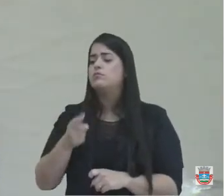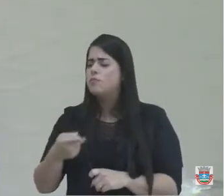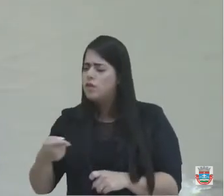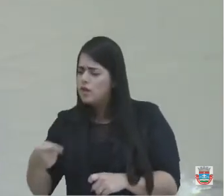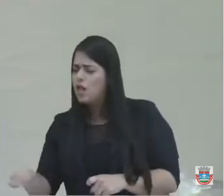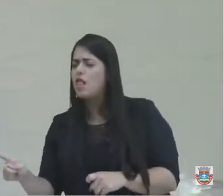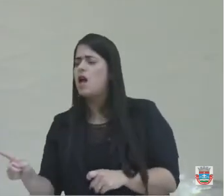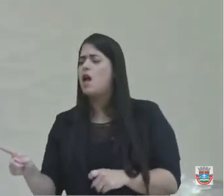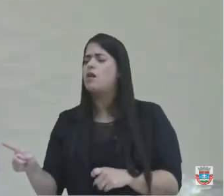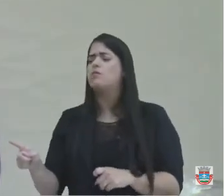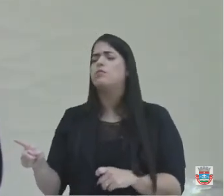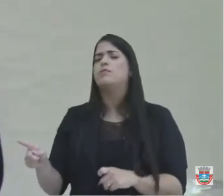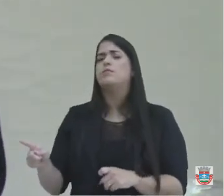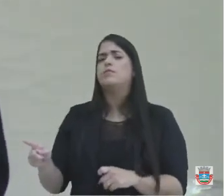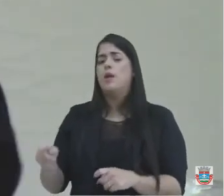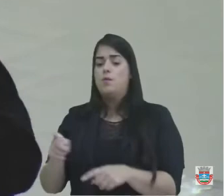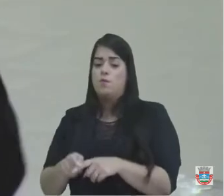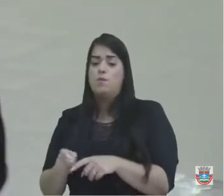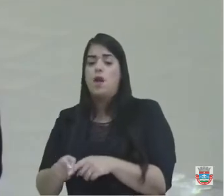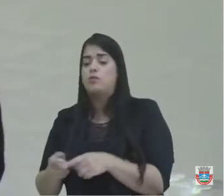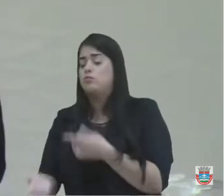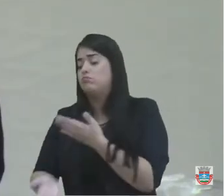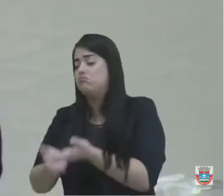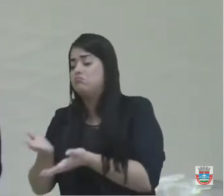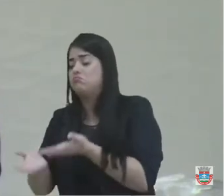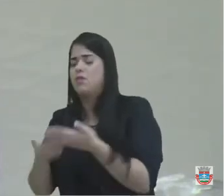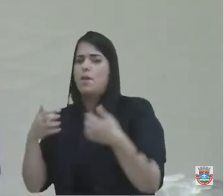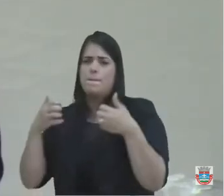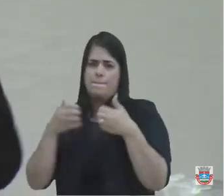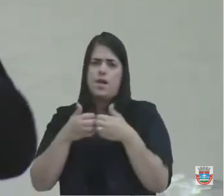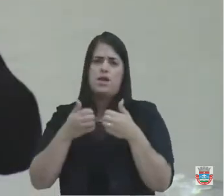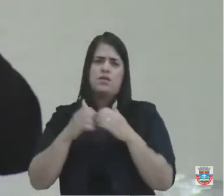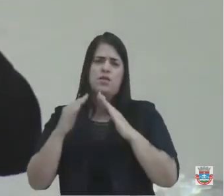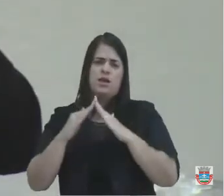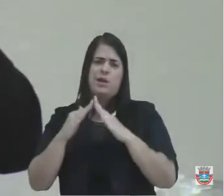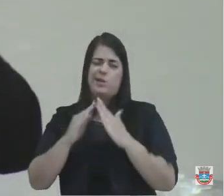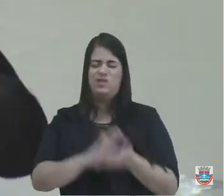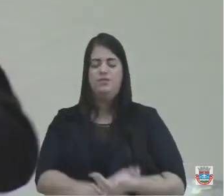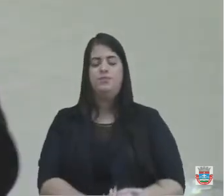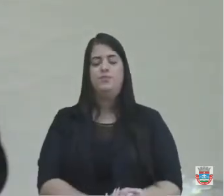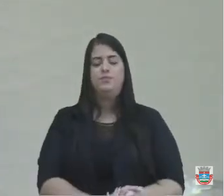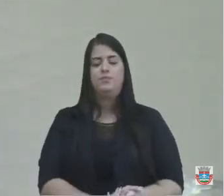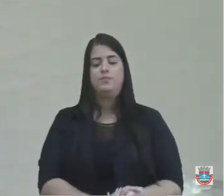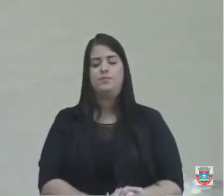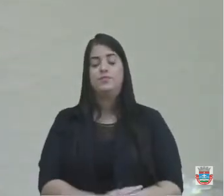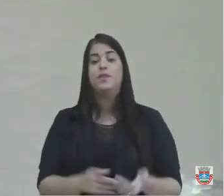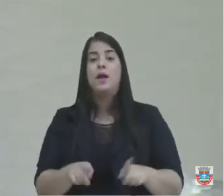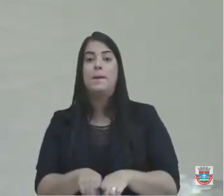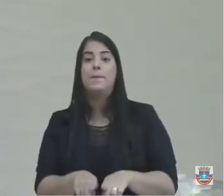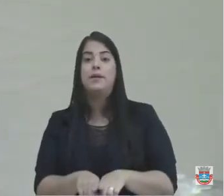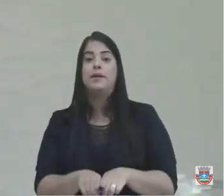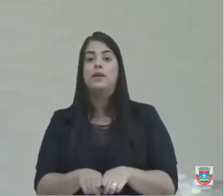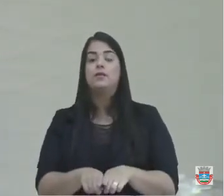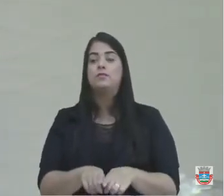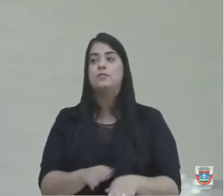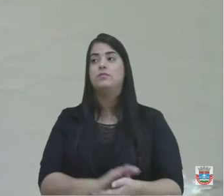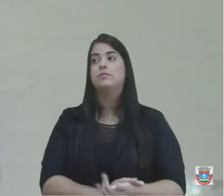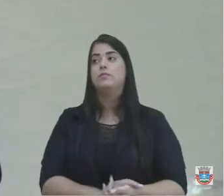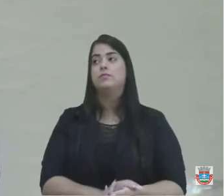peso e era mais perto de sua casa e de sua residência o e os atendimentos